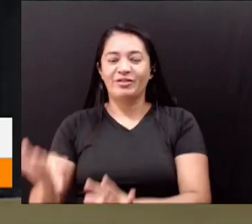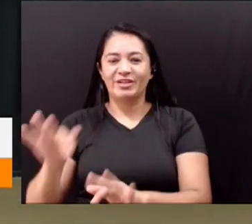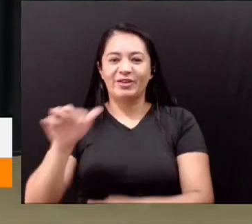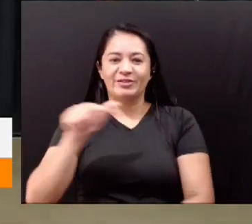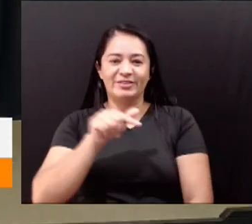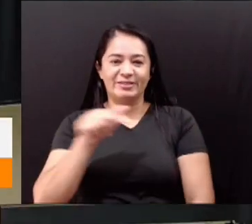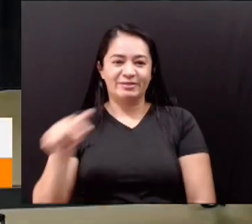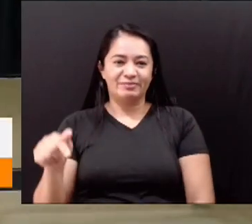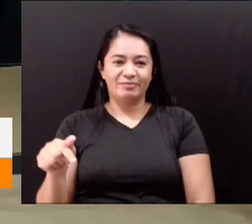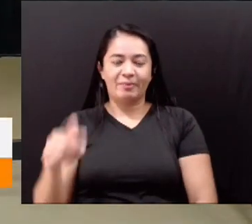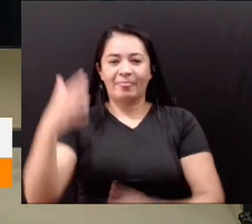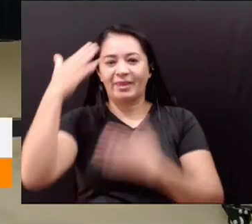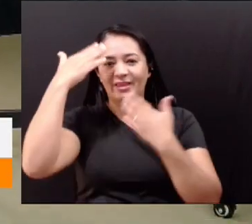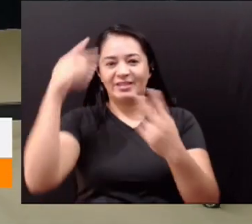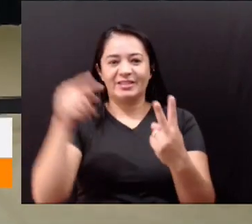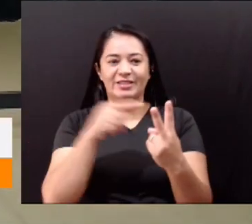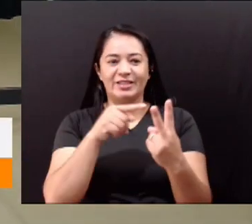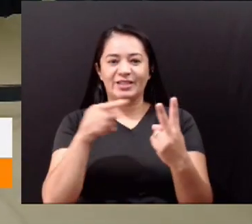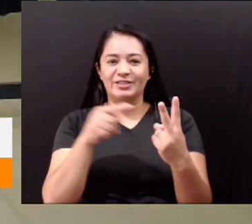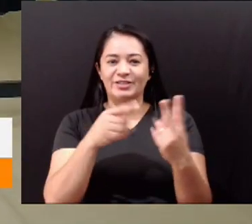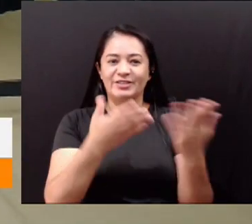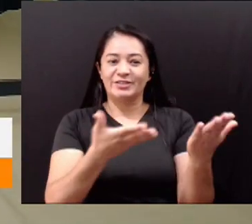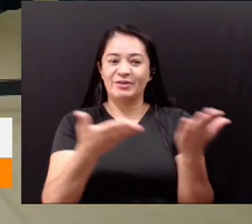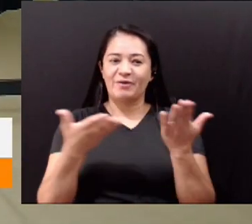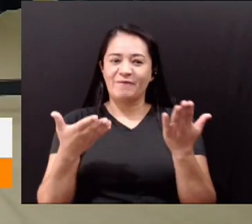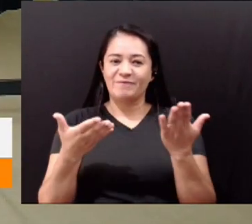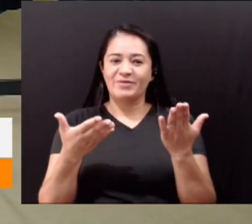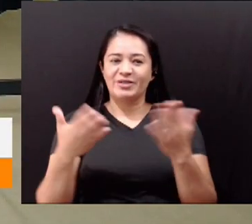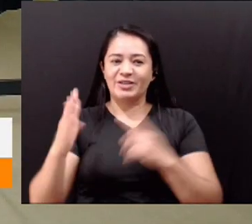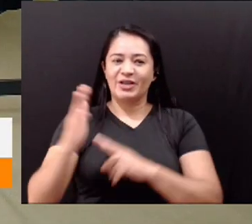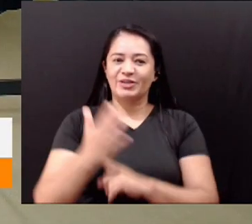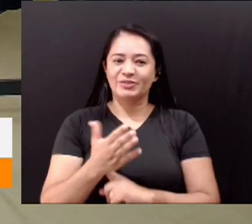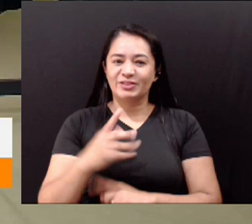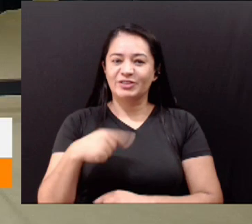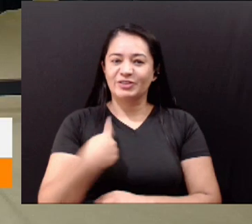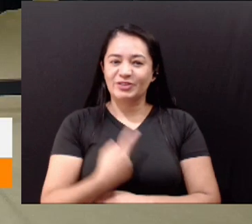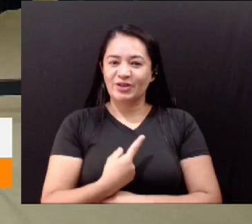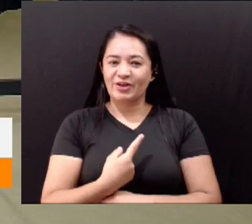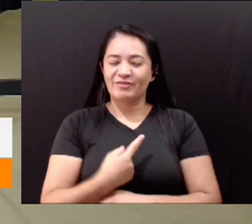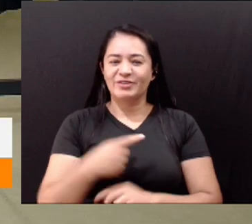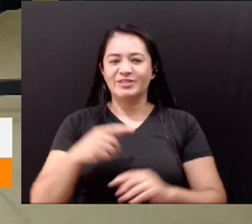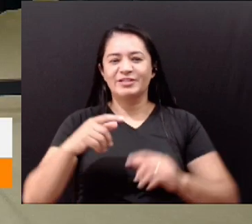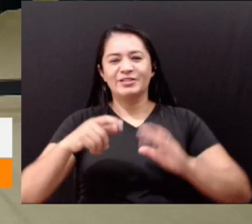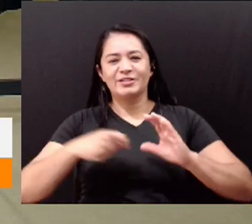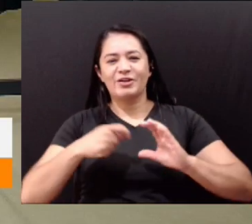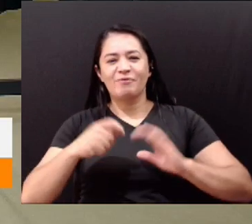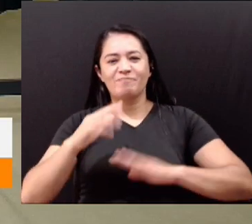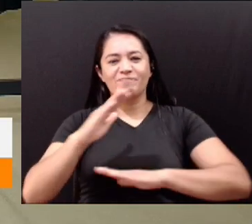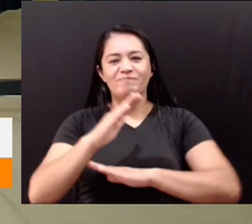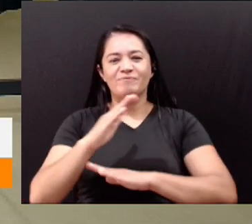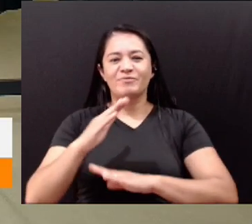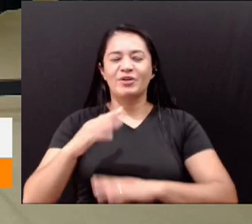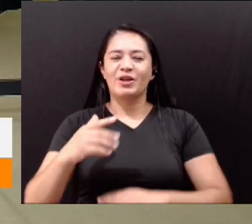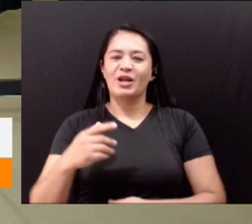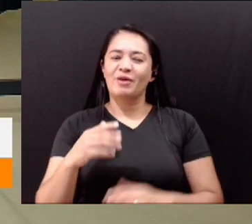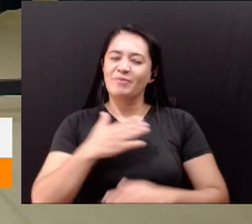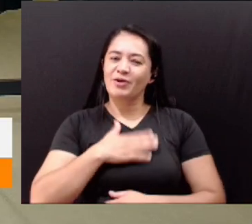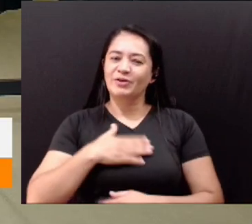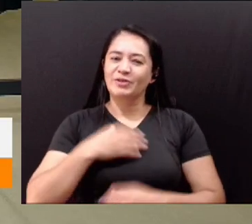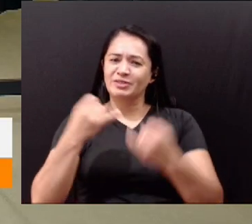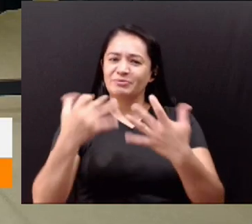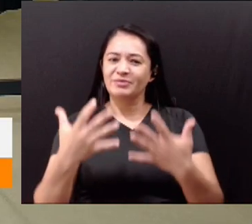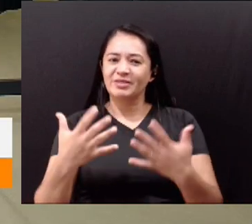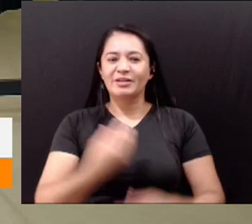nossas convidadas, né, que contribuíram para a gente fazer um programa bem gostoso, falando para você sobre viver,